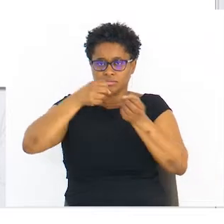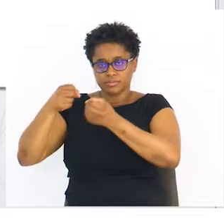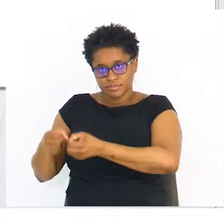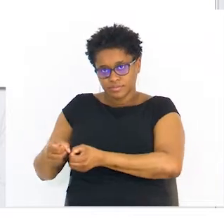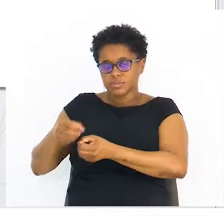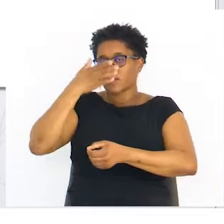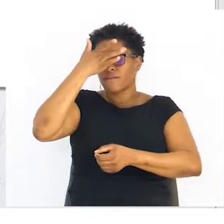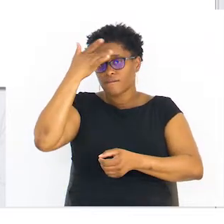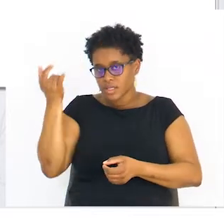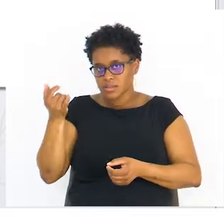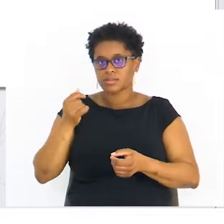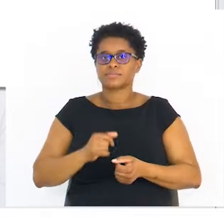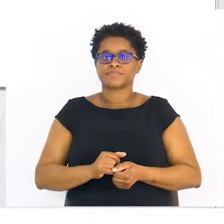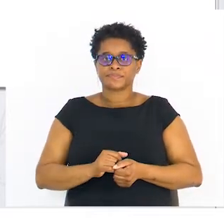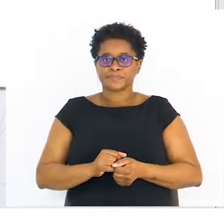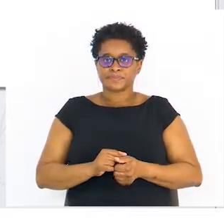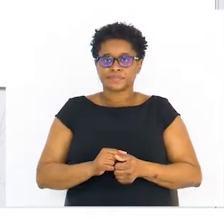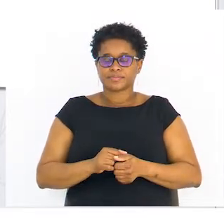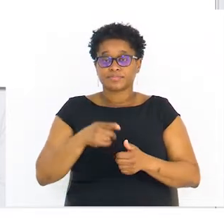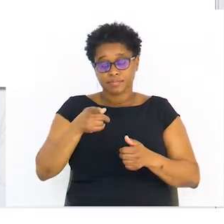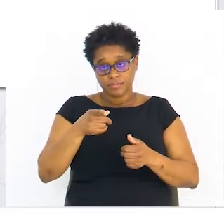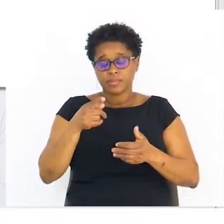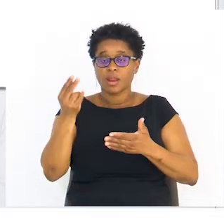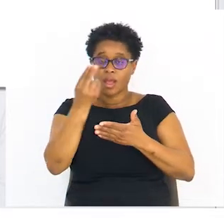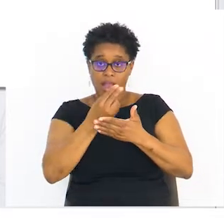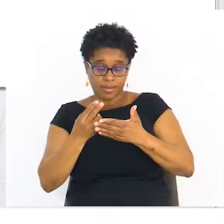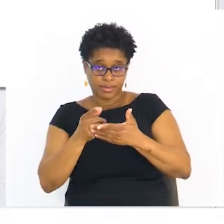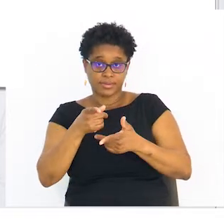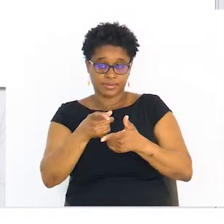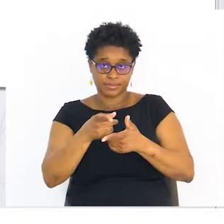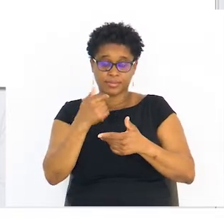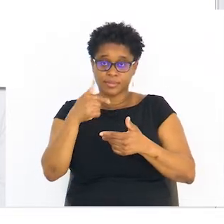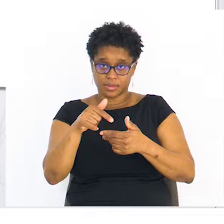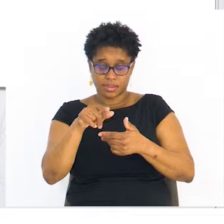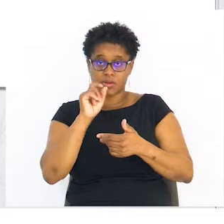com facilidade. Desta arte destaca-se